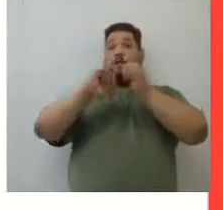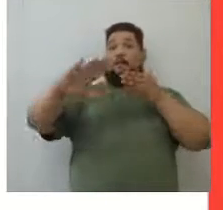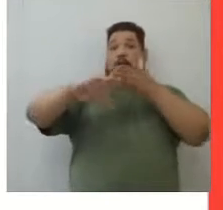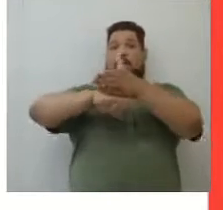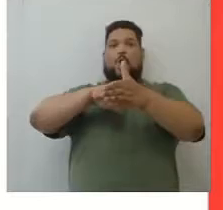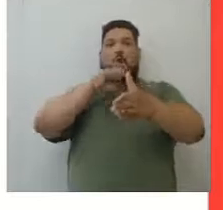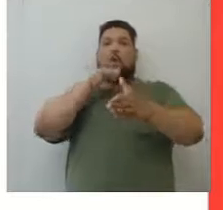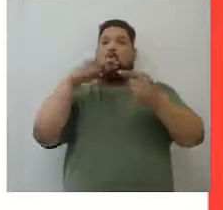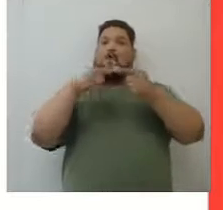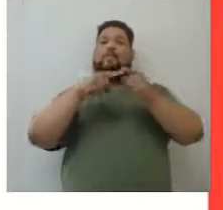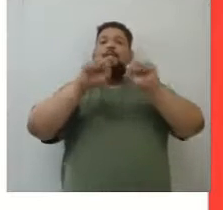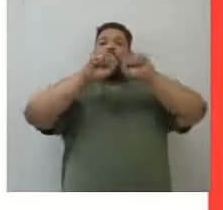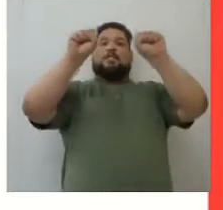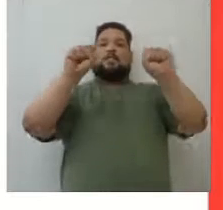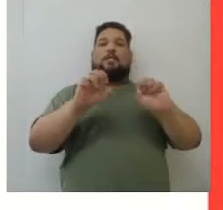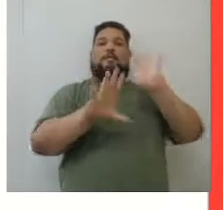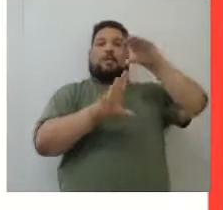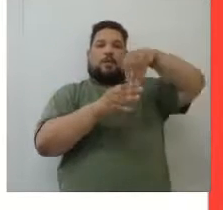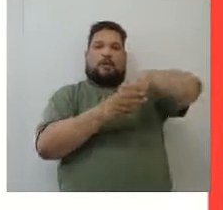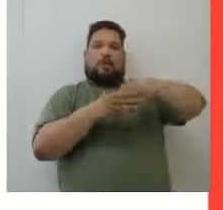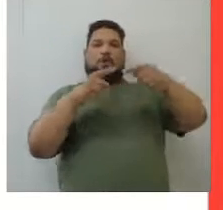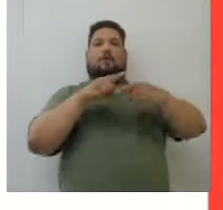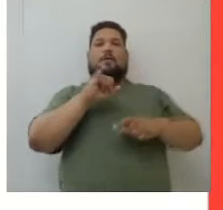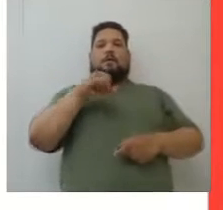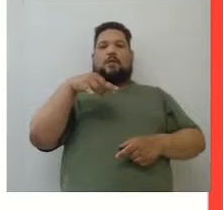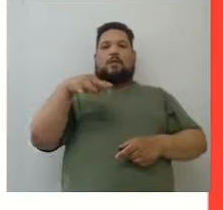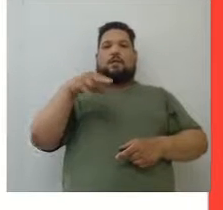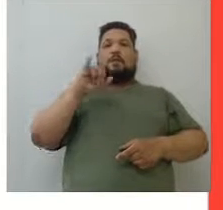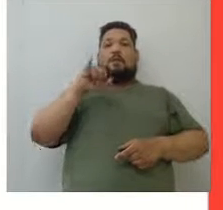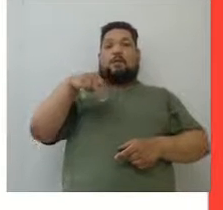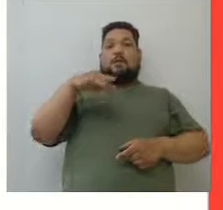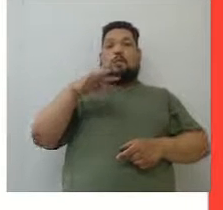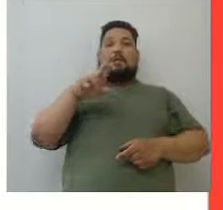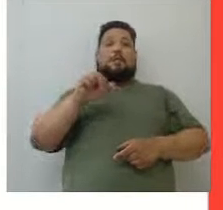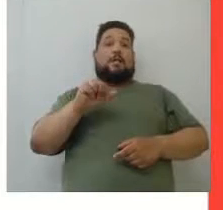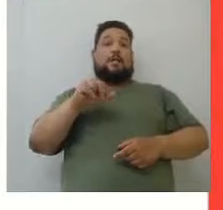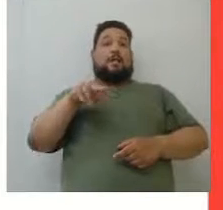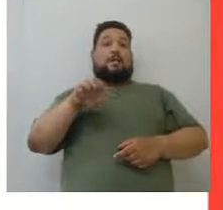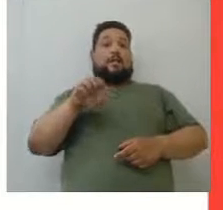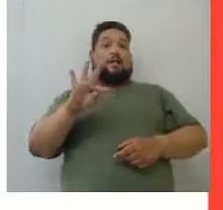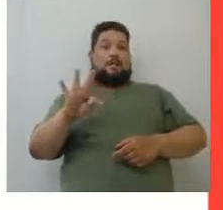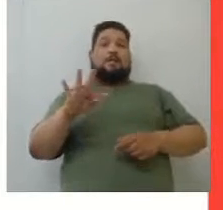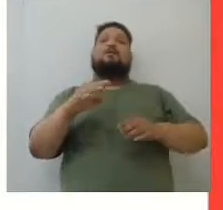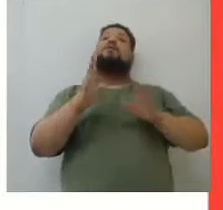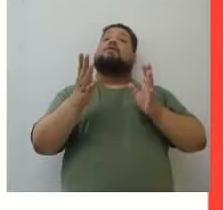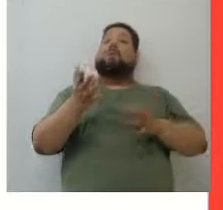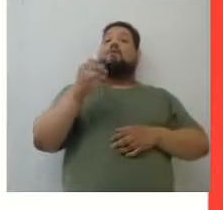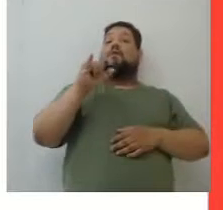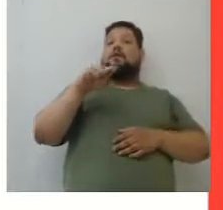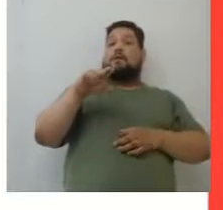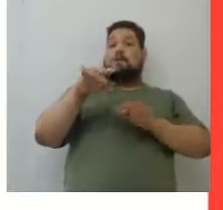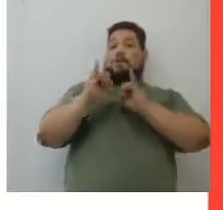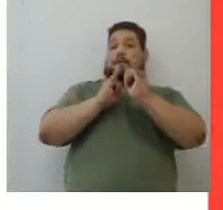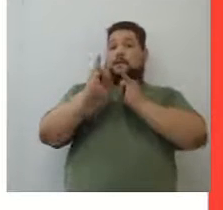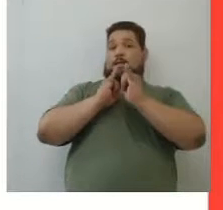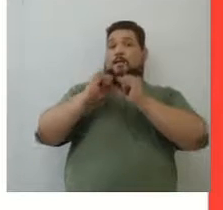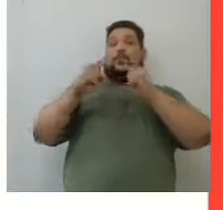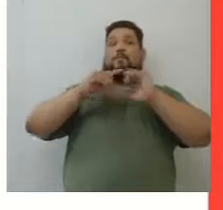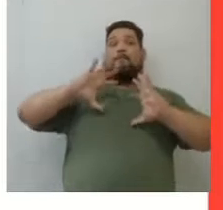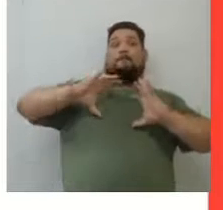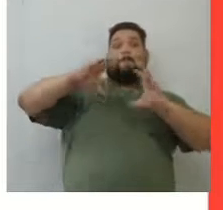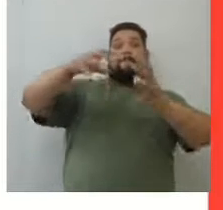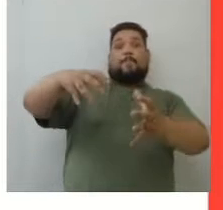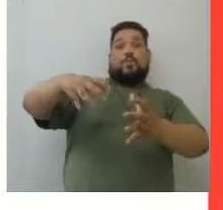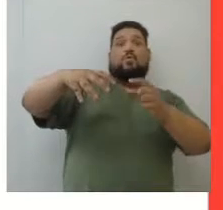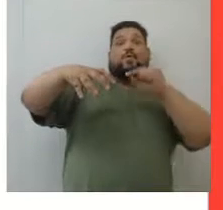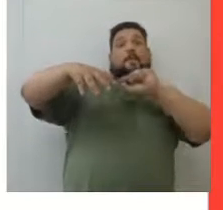sistema interno chamado de intranet. Então a internet é uma coisa muito além, é uma coisa que vai integrar o mundo inteiro, certo?